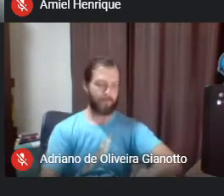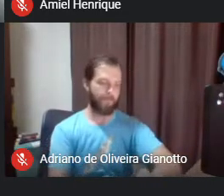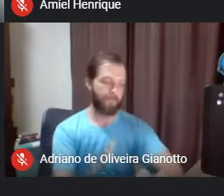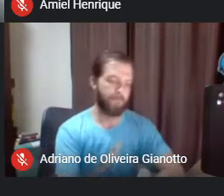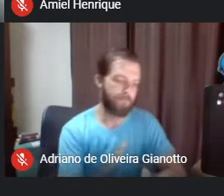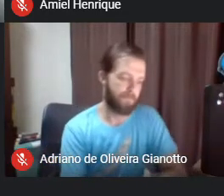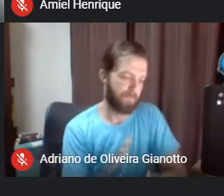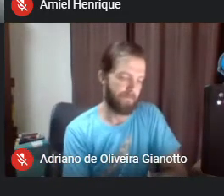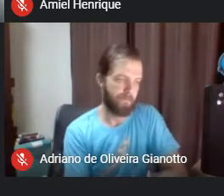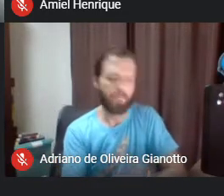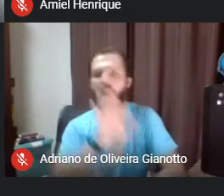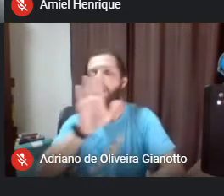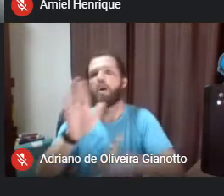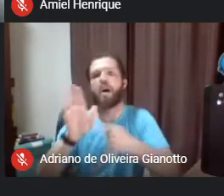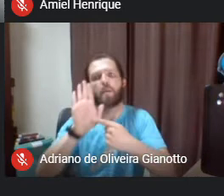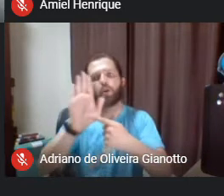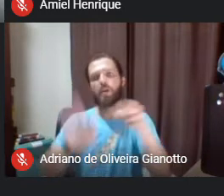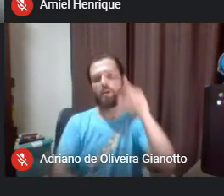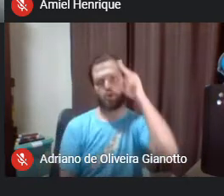em outra área médica,